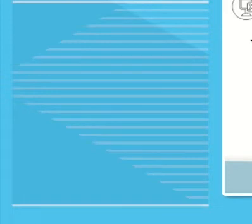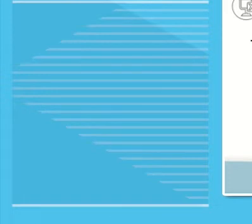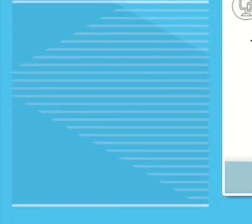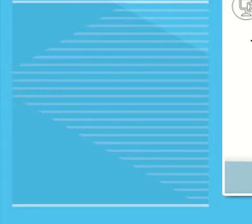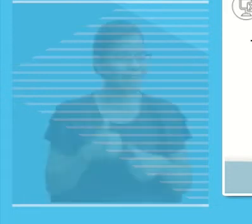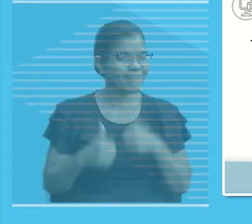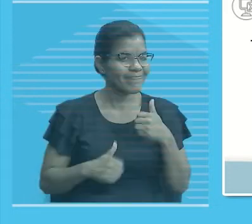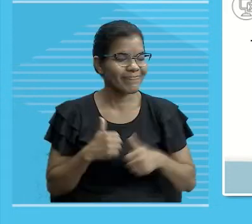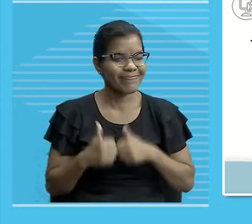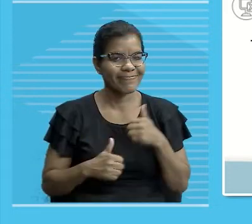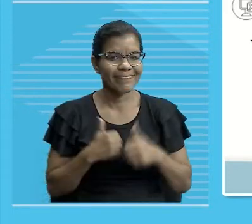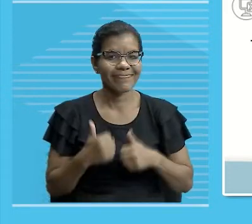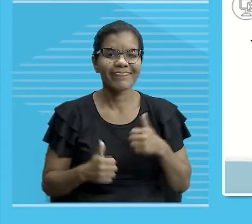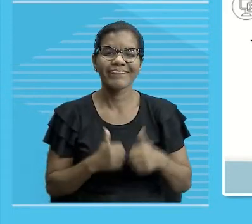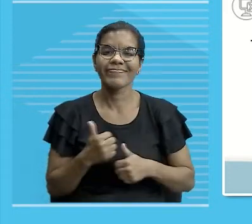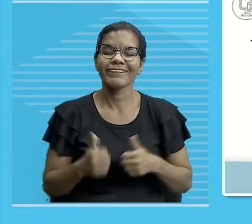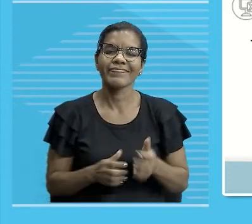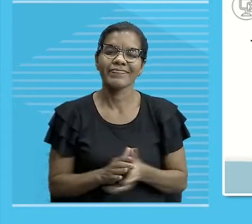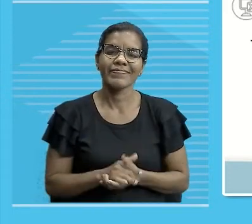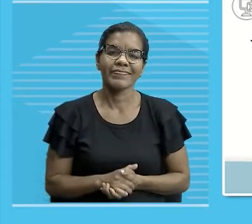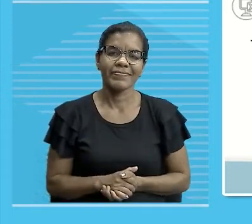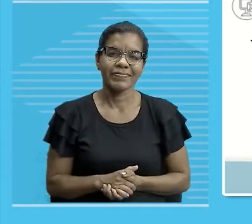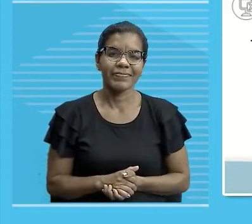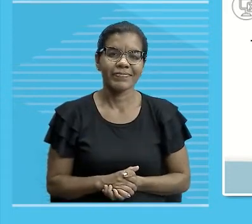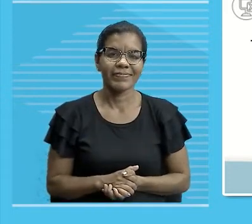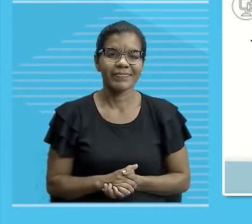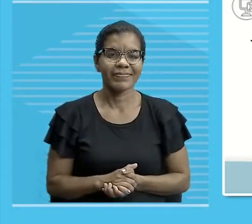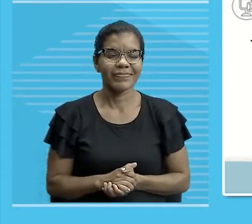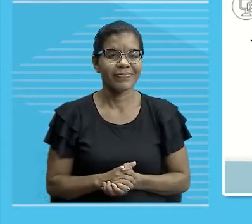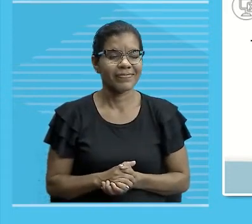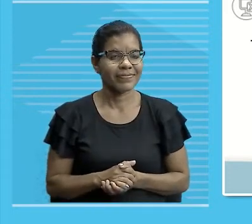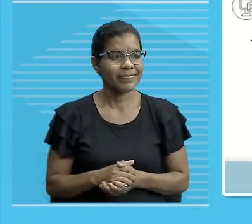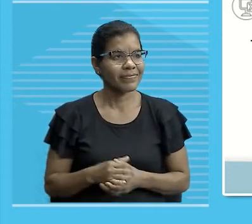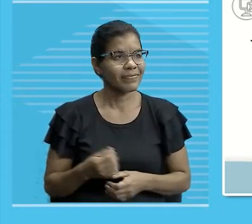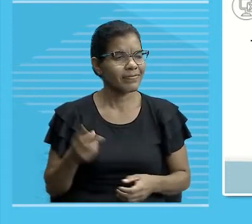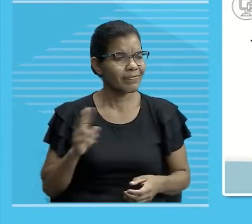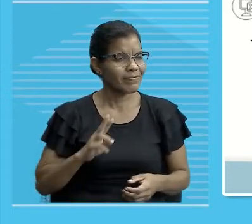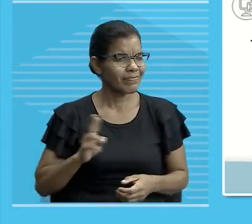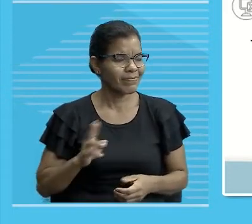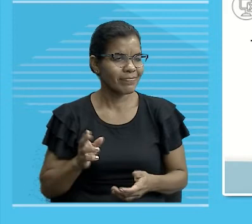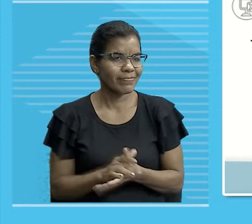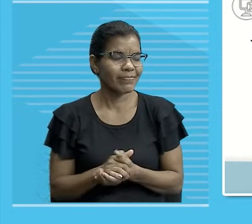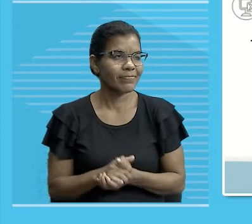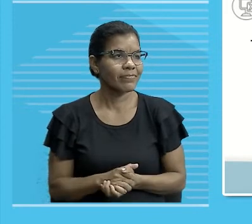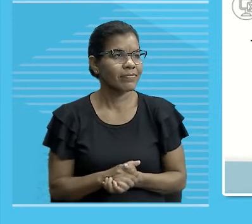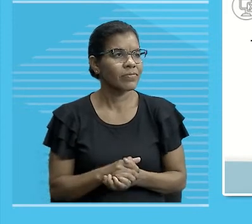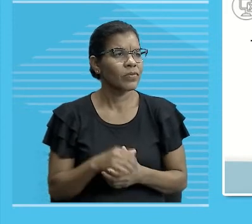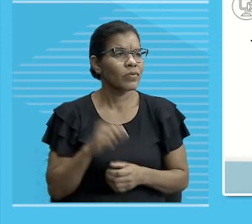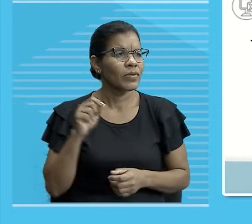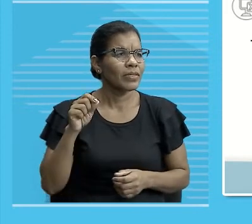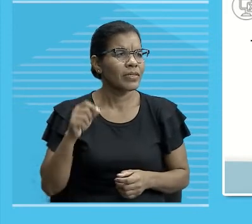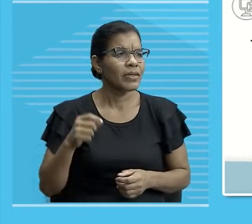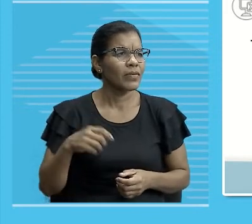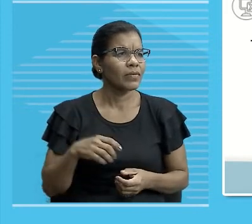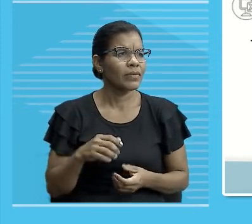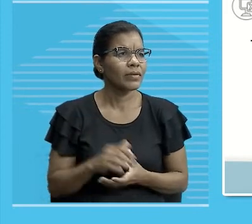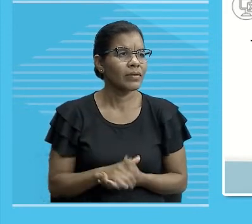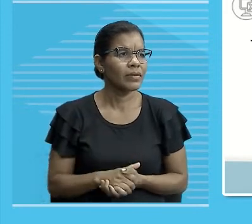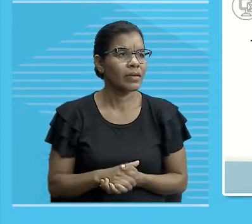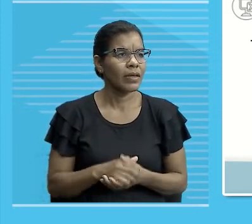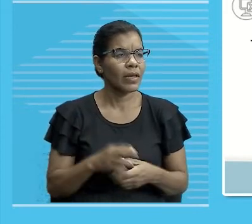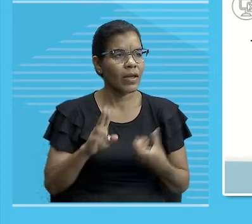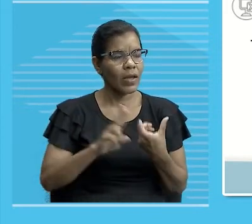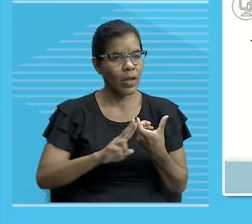Beleza, galerinha, beleza, beleza, tá aí, tá? Então vamos lá para a resposta. O que são benzodiazepínicos? Tá